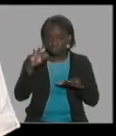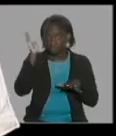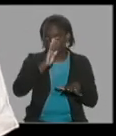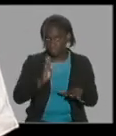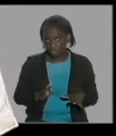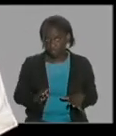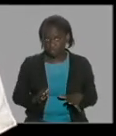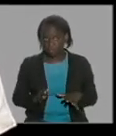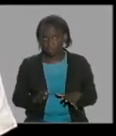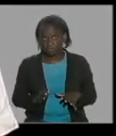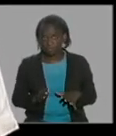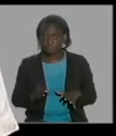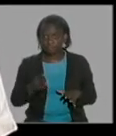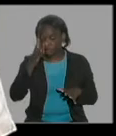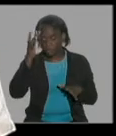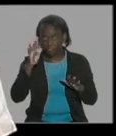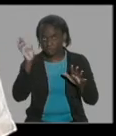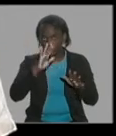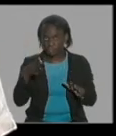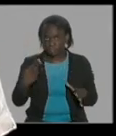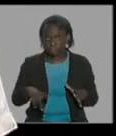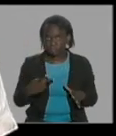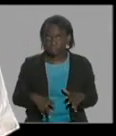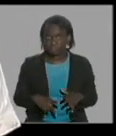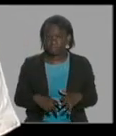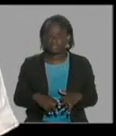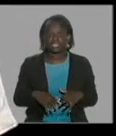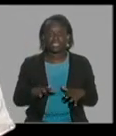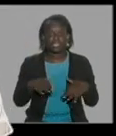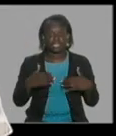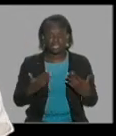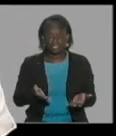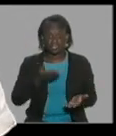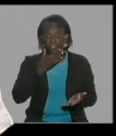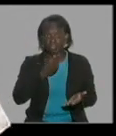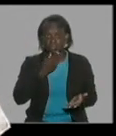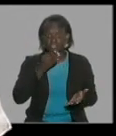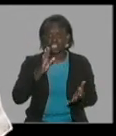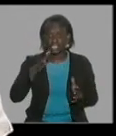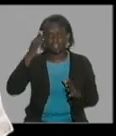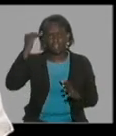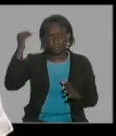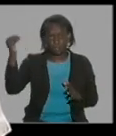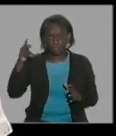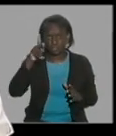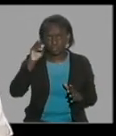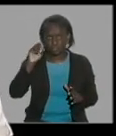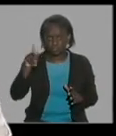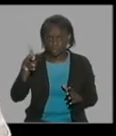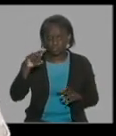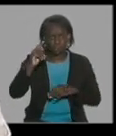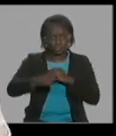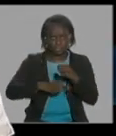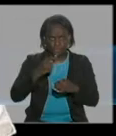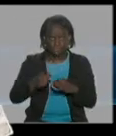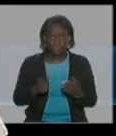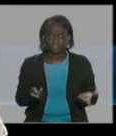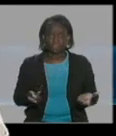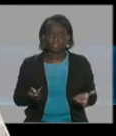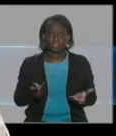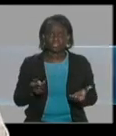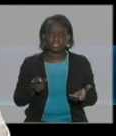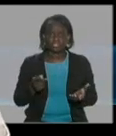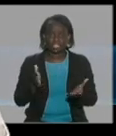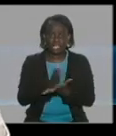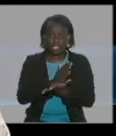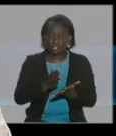plateia brasileira, né? Assim, para um público brasileiro. Ainda que o Fela já seja um ícone pop no mundo